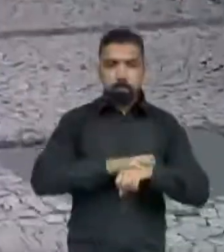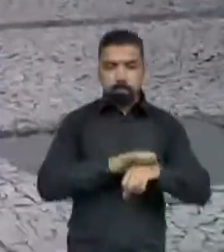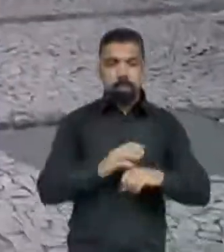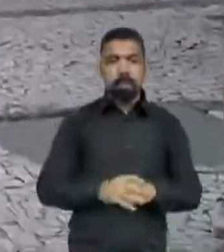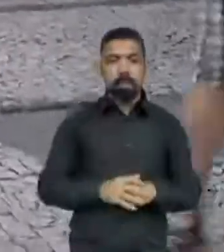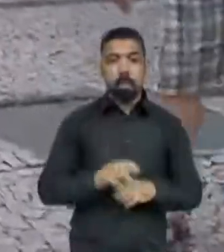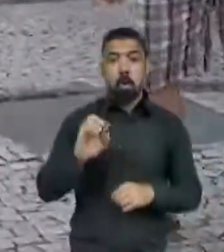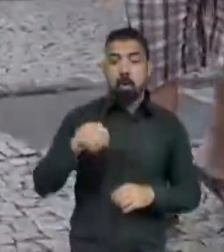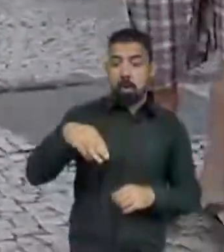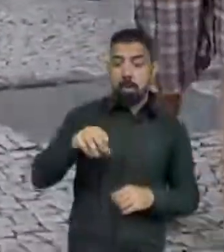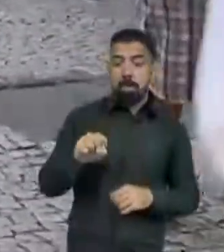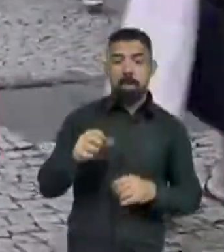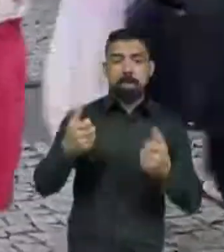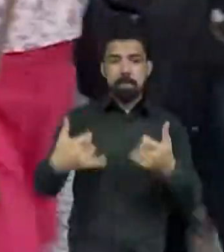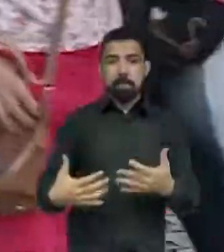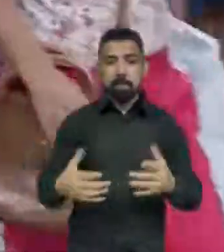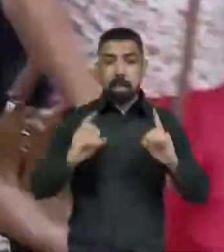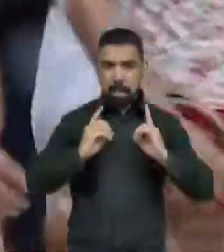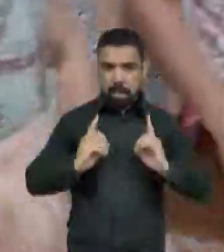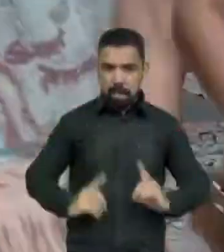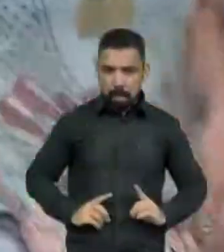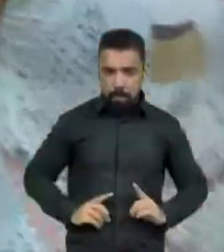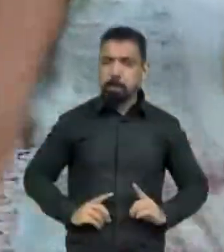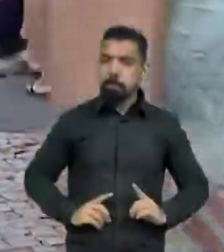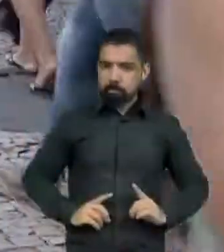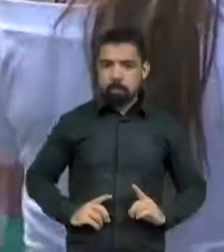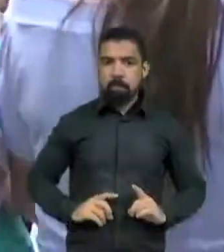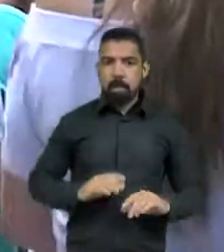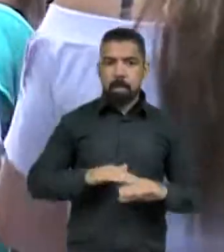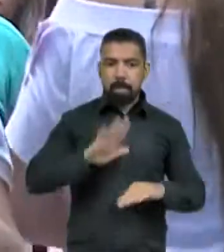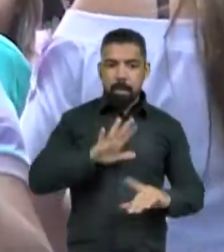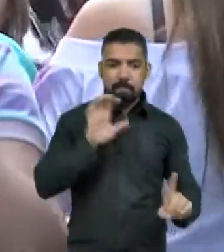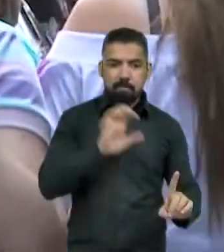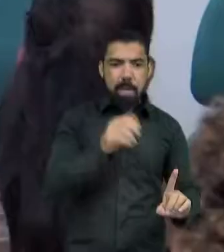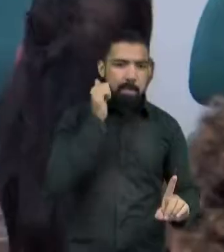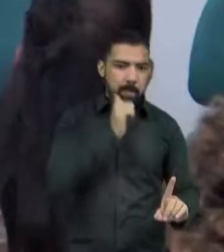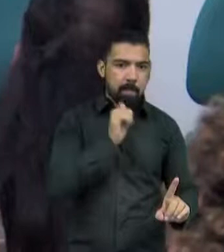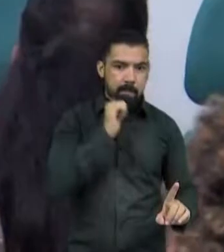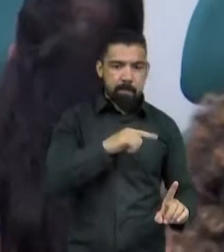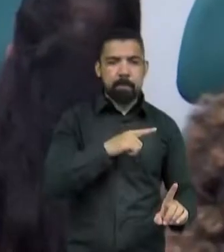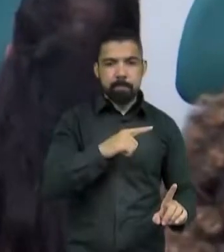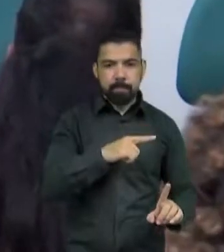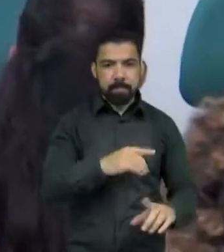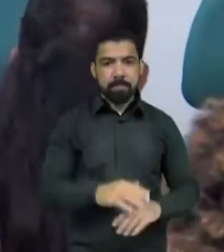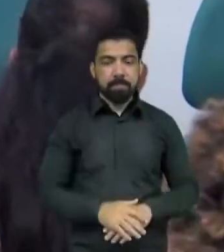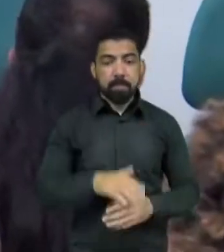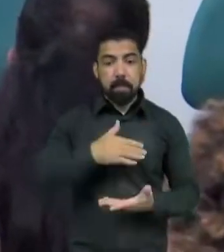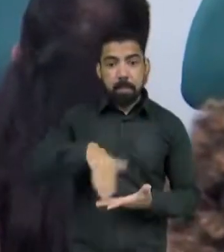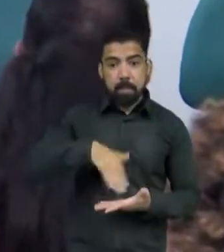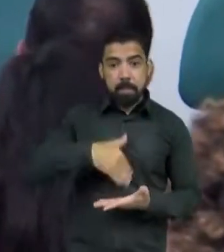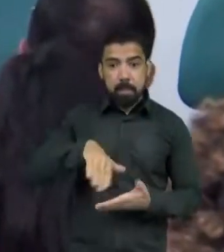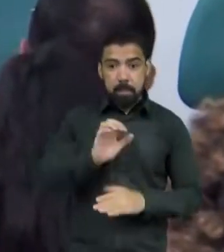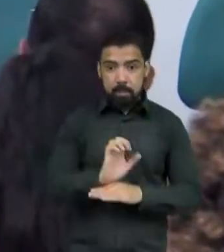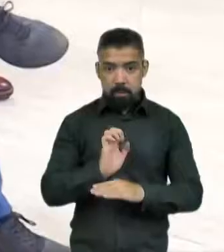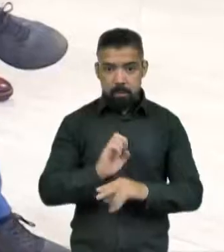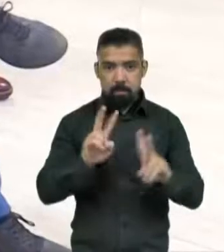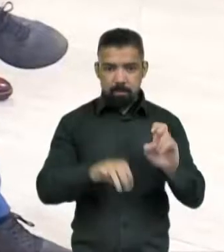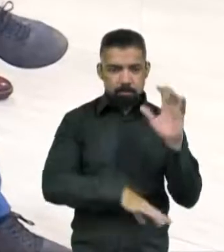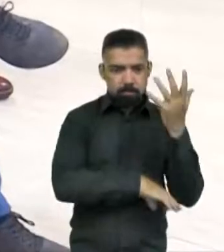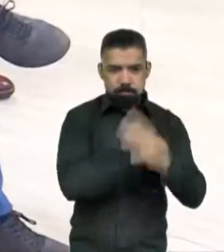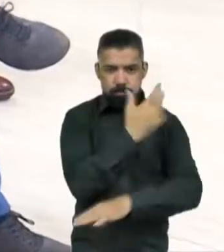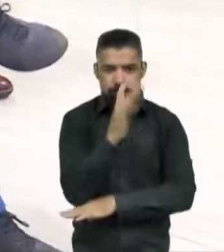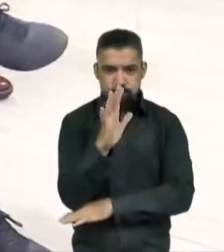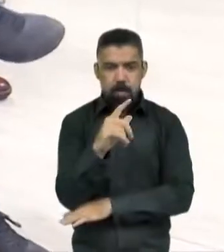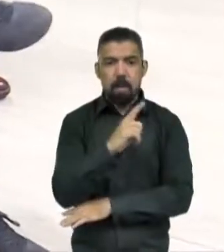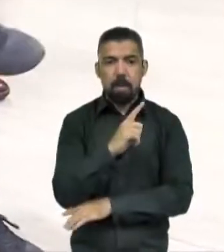que a depressão está atingindo mais as mulheres. E a Secretaria Estadual do Meio Ambiente lança lista